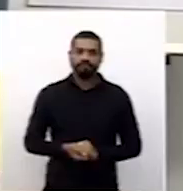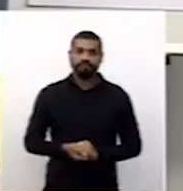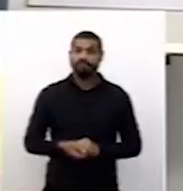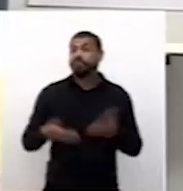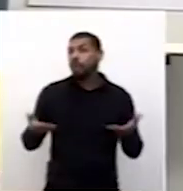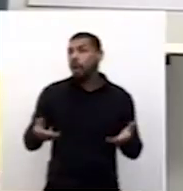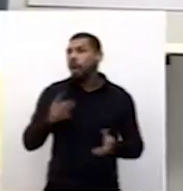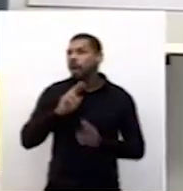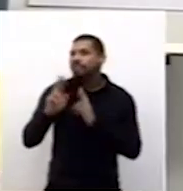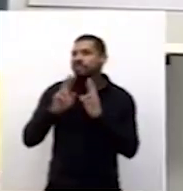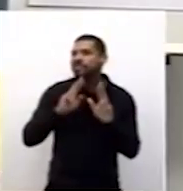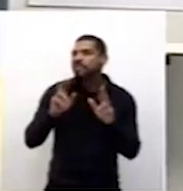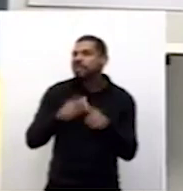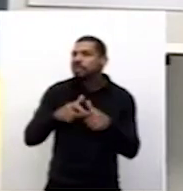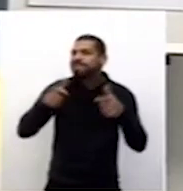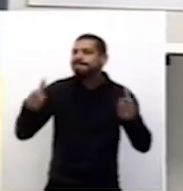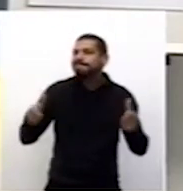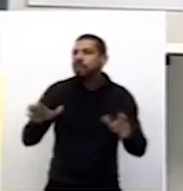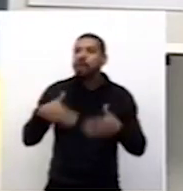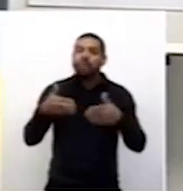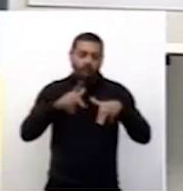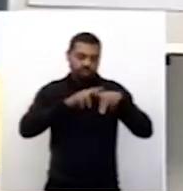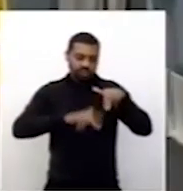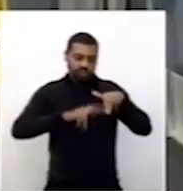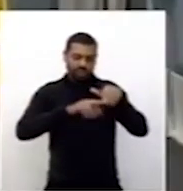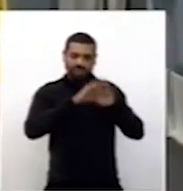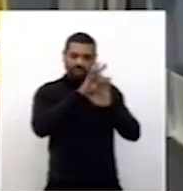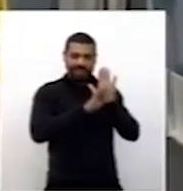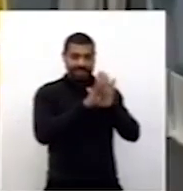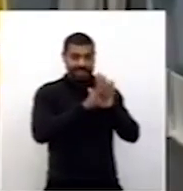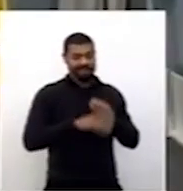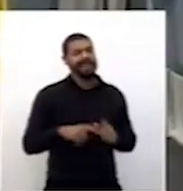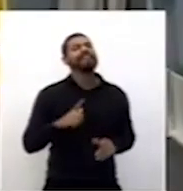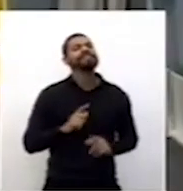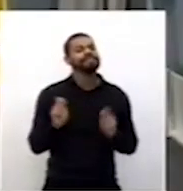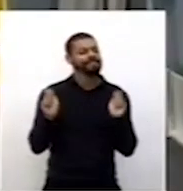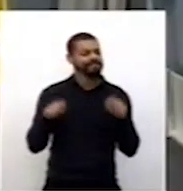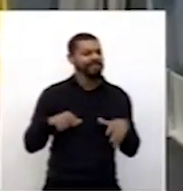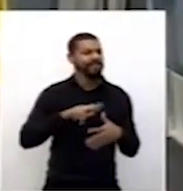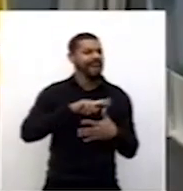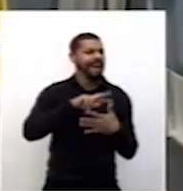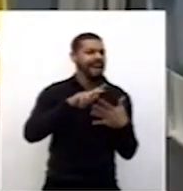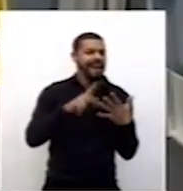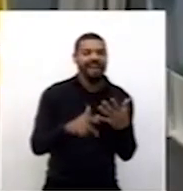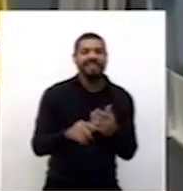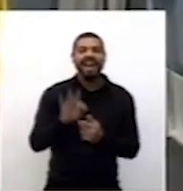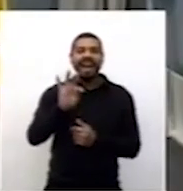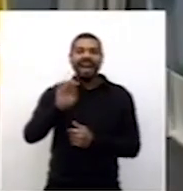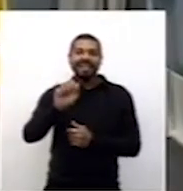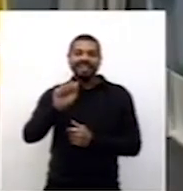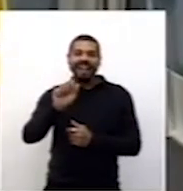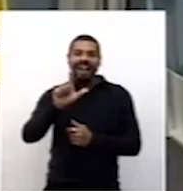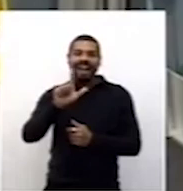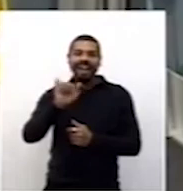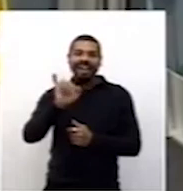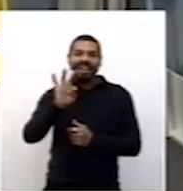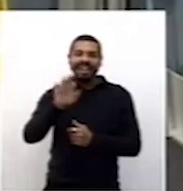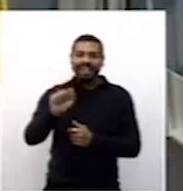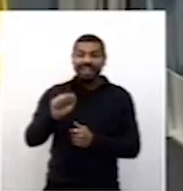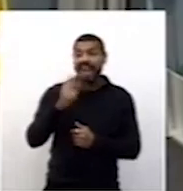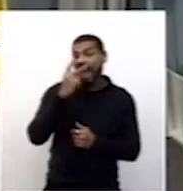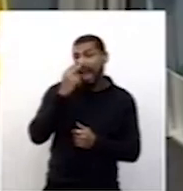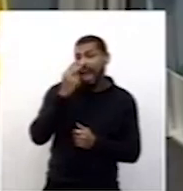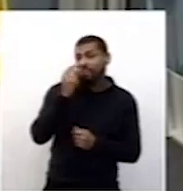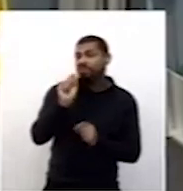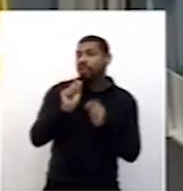Jússi, qual foi a resposta deles? Qual o gênero de texto? Tem várias respostas, Antônio. Olha, a Thalita está dizendo que ela acha que é um